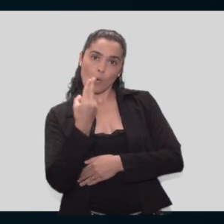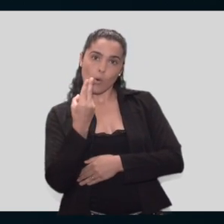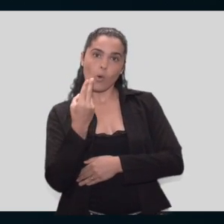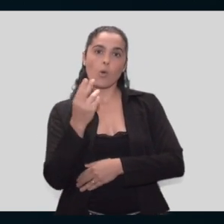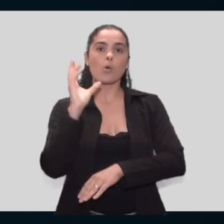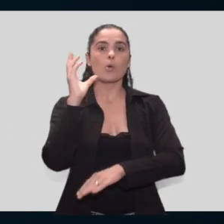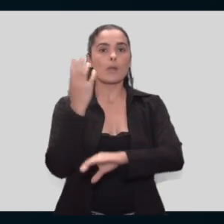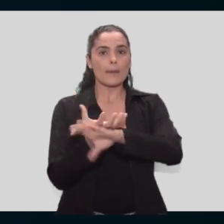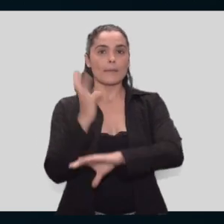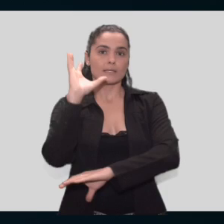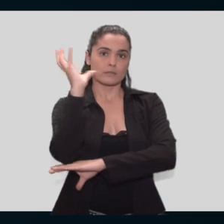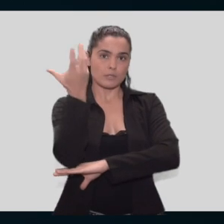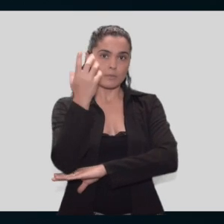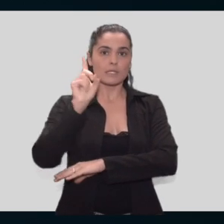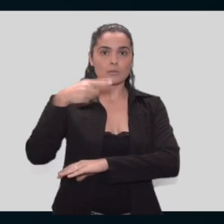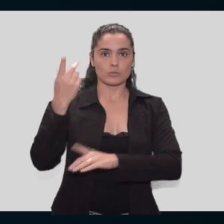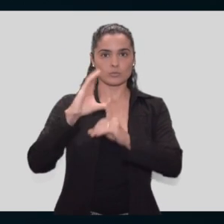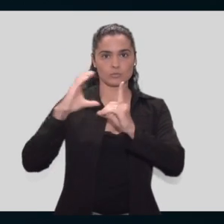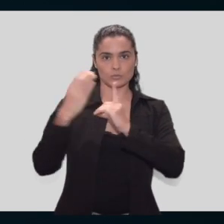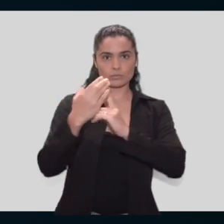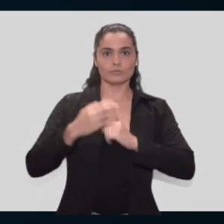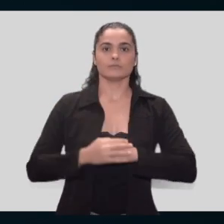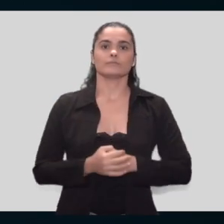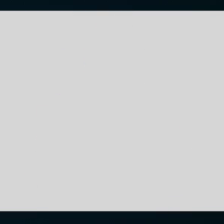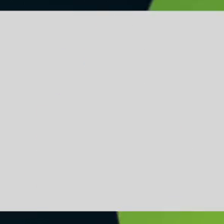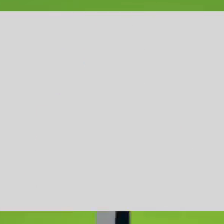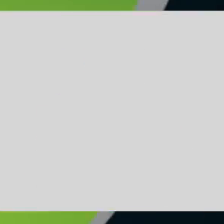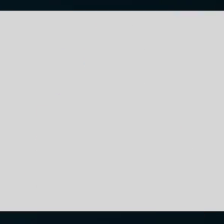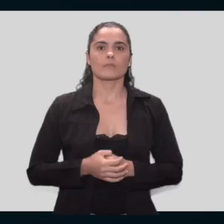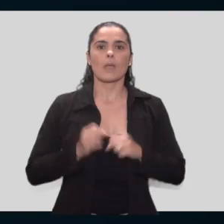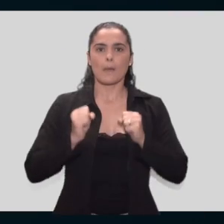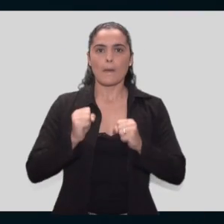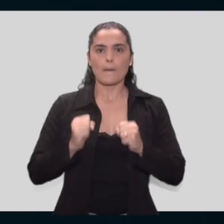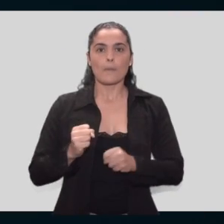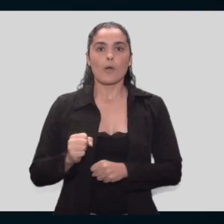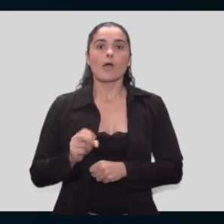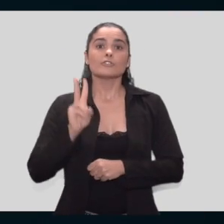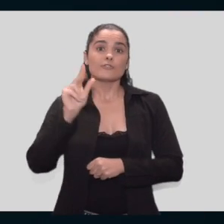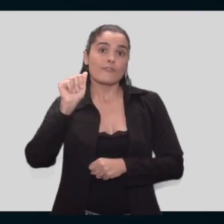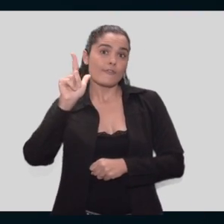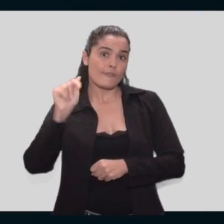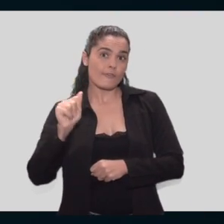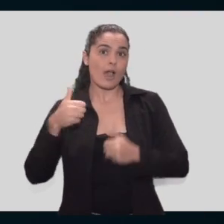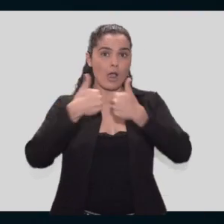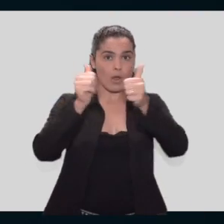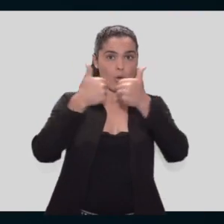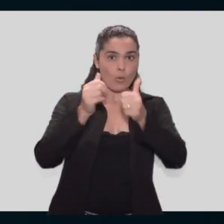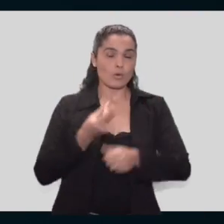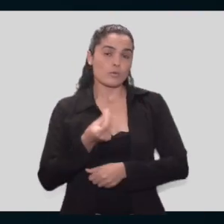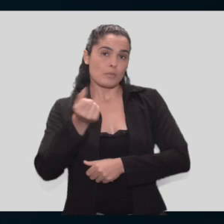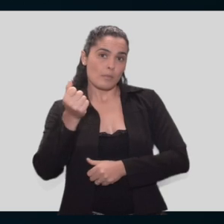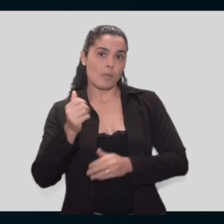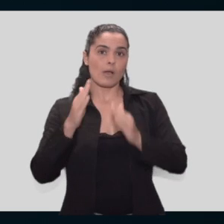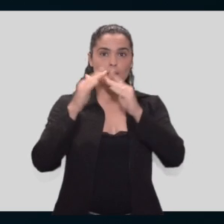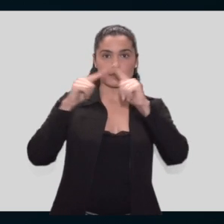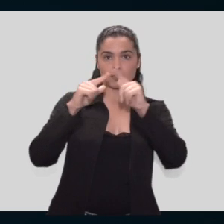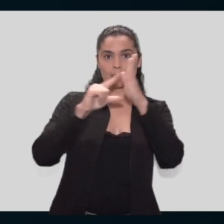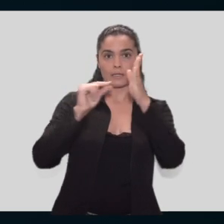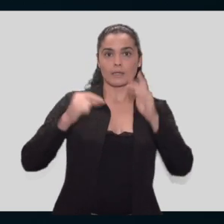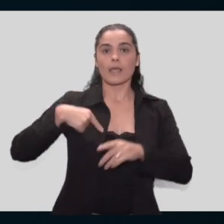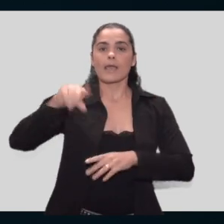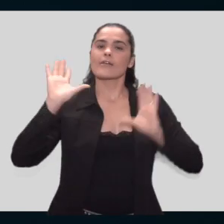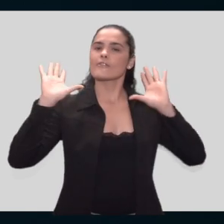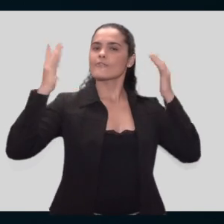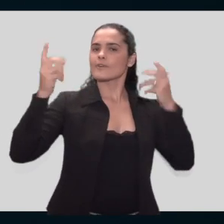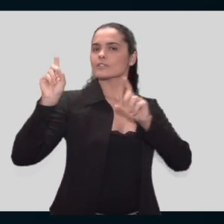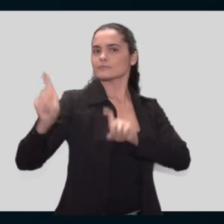longo da semana ou a equipe na Praça do IP após o culto. Ainda dá tempo de garantir a sua vaga para o ônibus que sairá